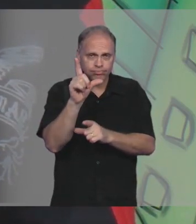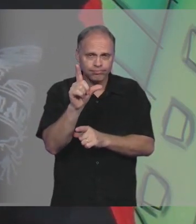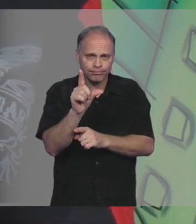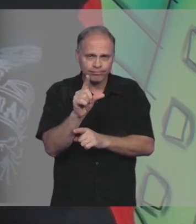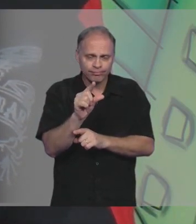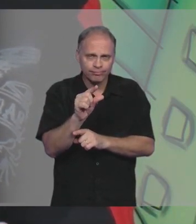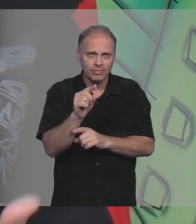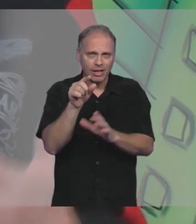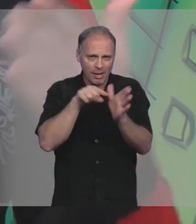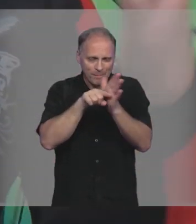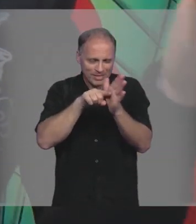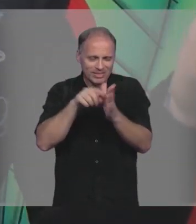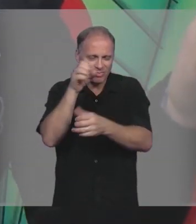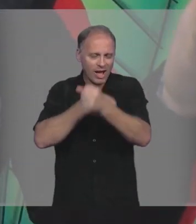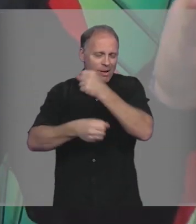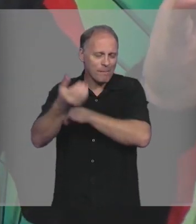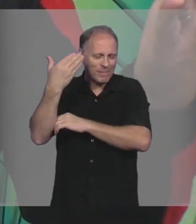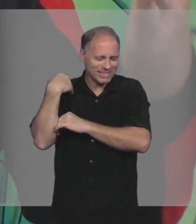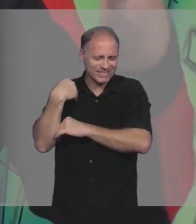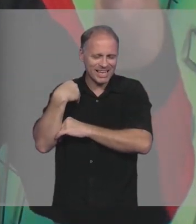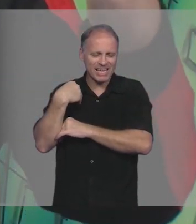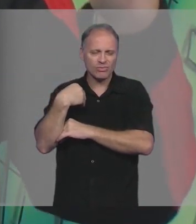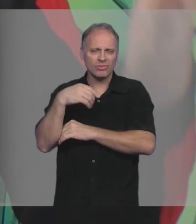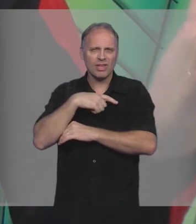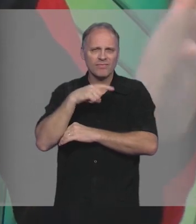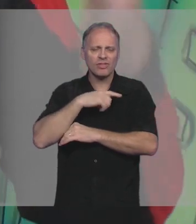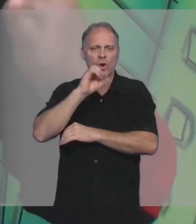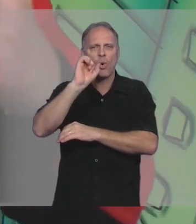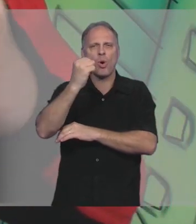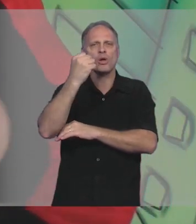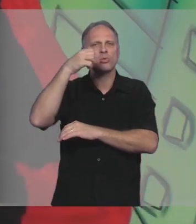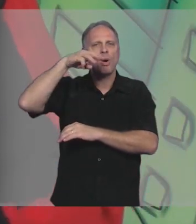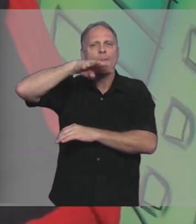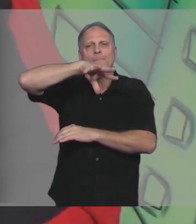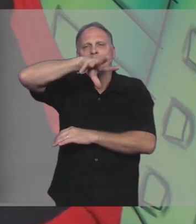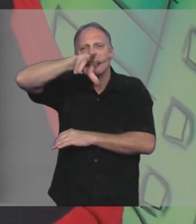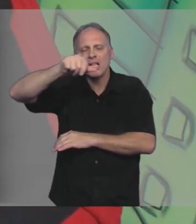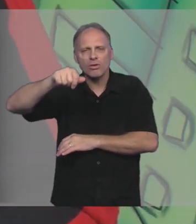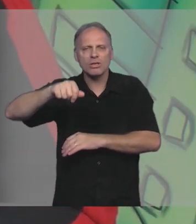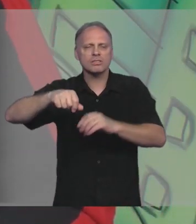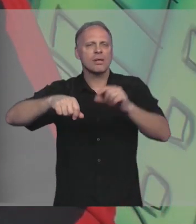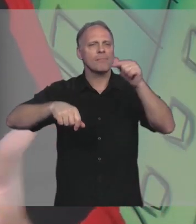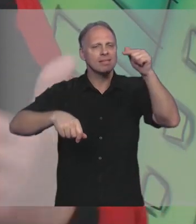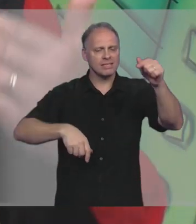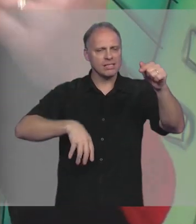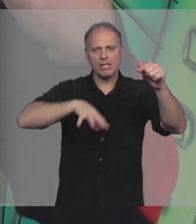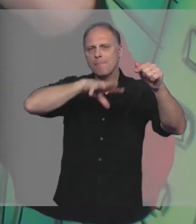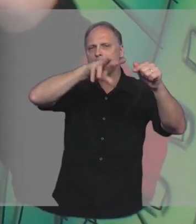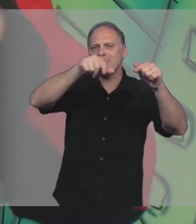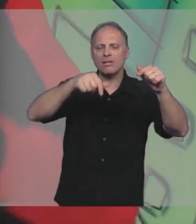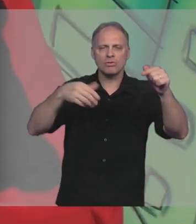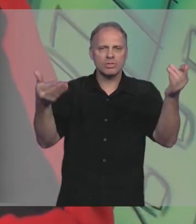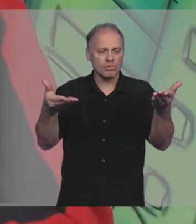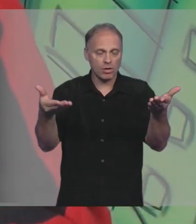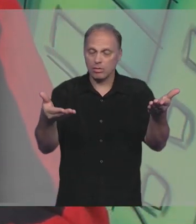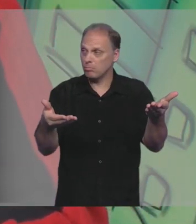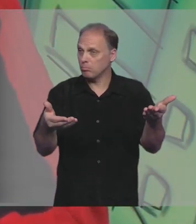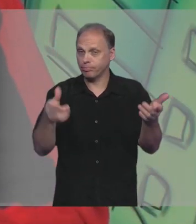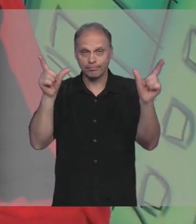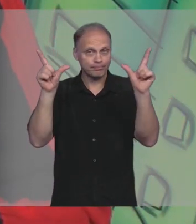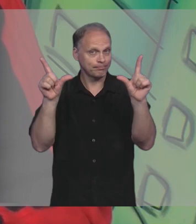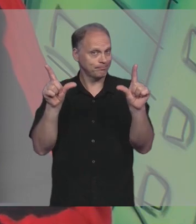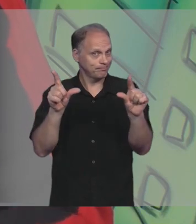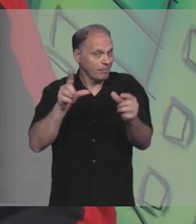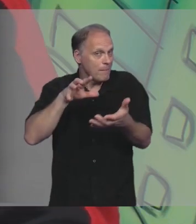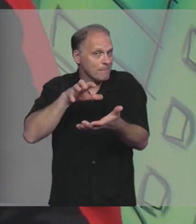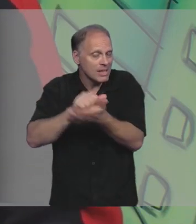do ano passado caiu de 8 milhões e 300 mil para 7 milhões e 900 mil. Então há uma queda na matrícula do